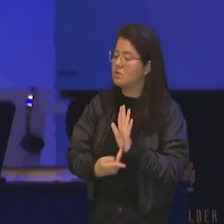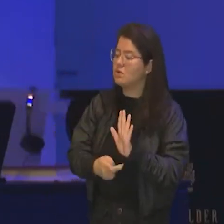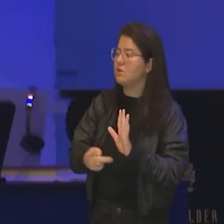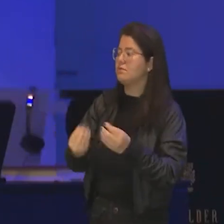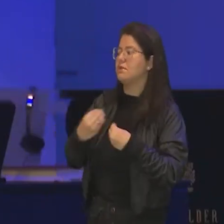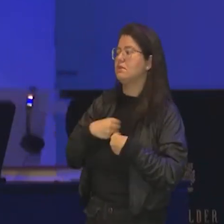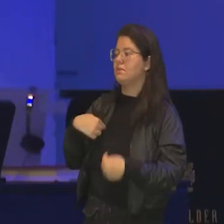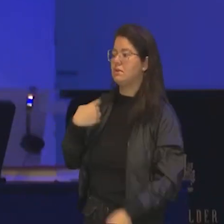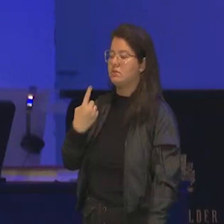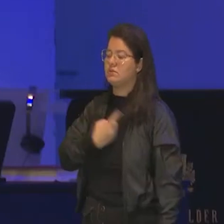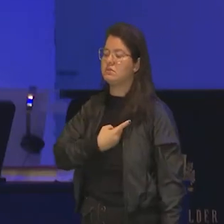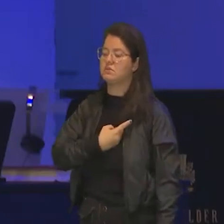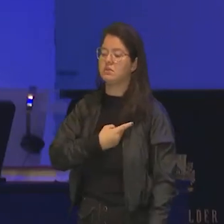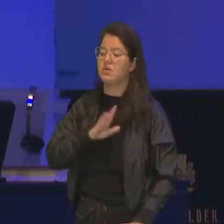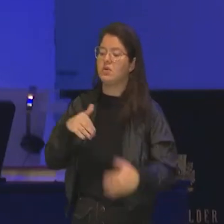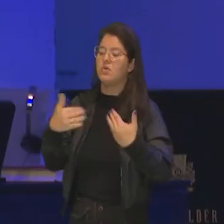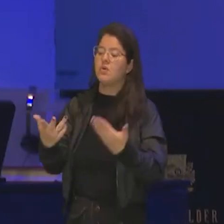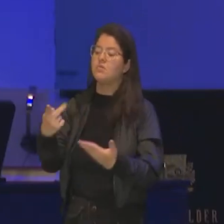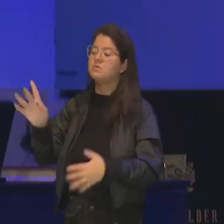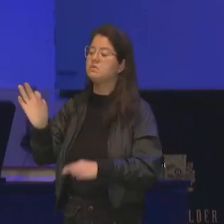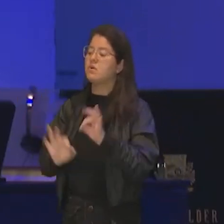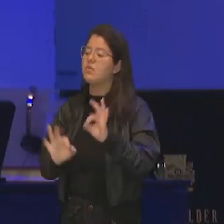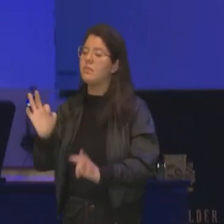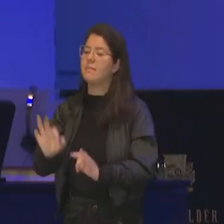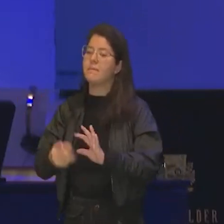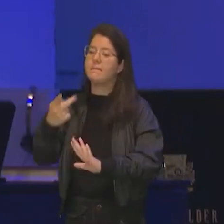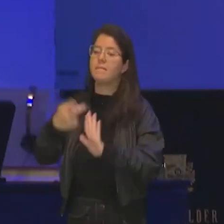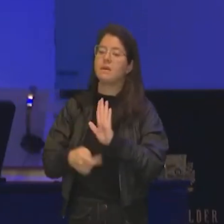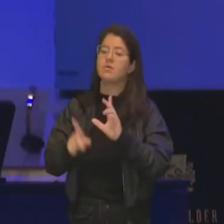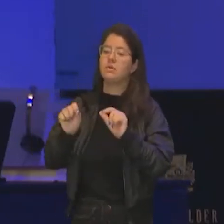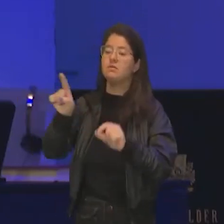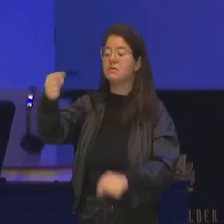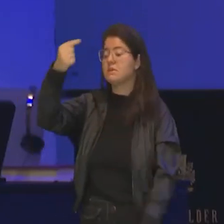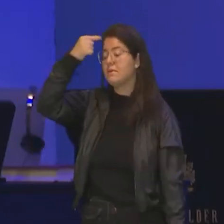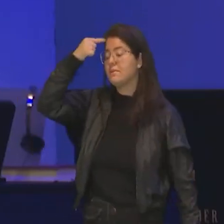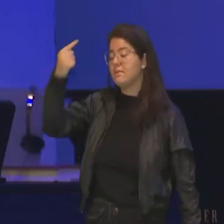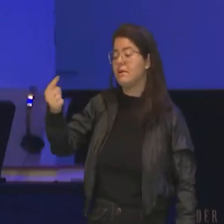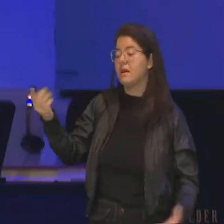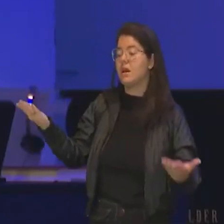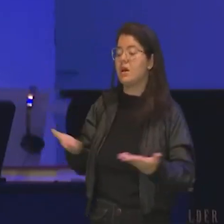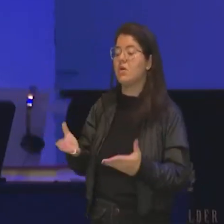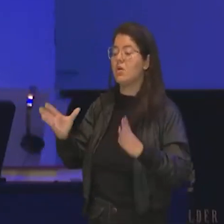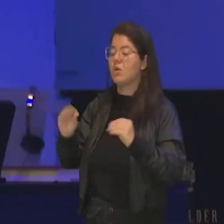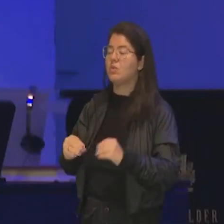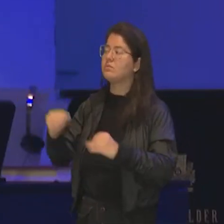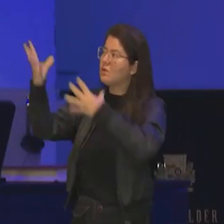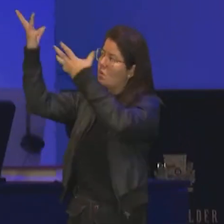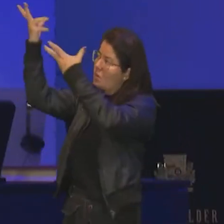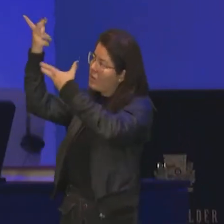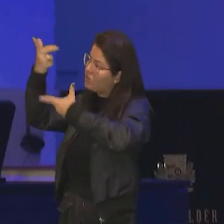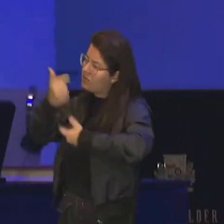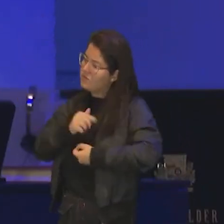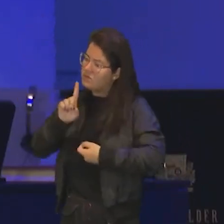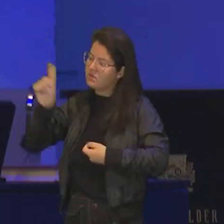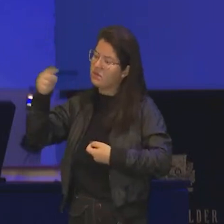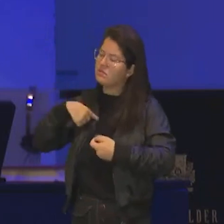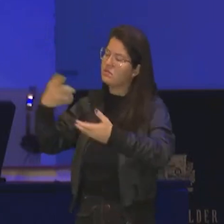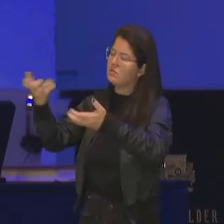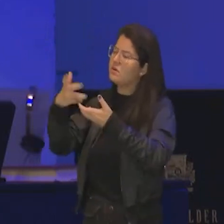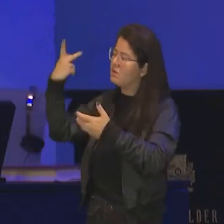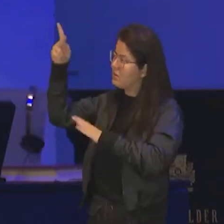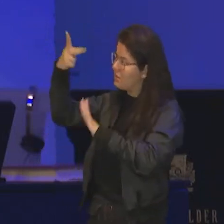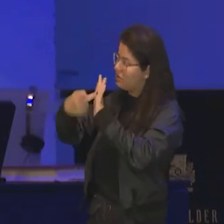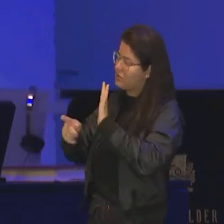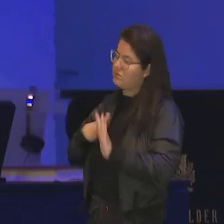nós. Qual é o seu plano? O que você pensa nesta noite? Convide Deus: Senhor, eu quero os teus planos para a